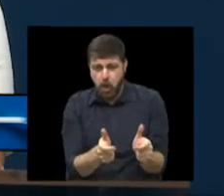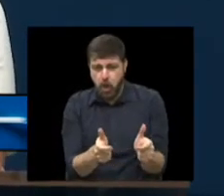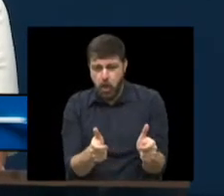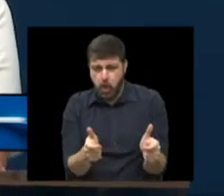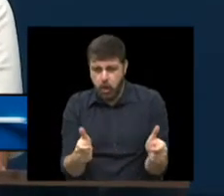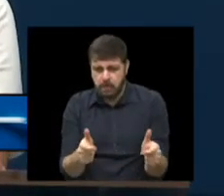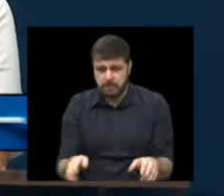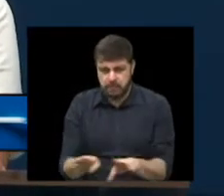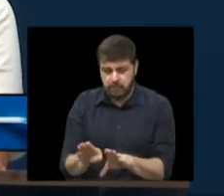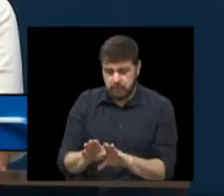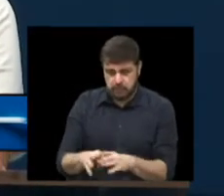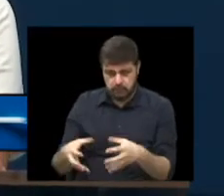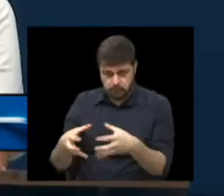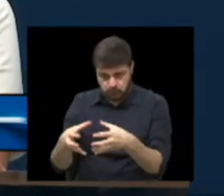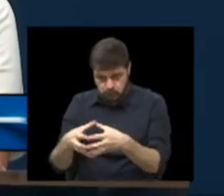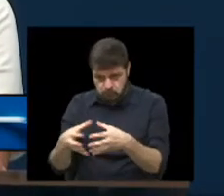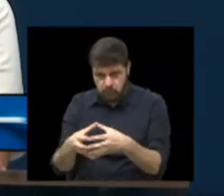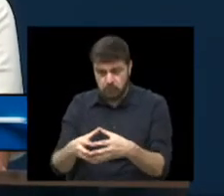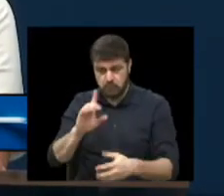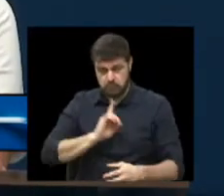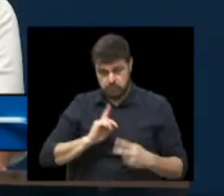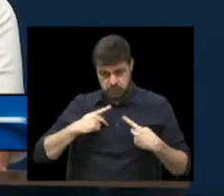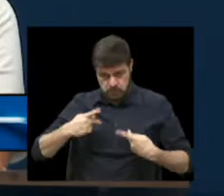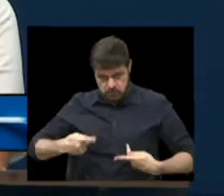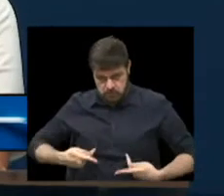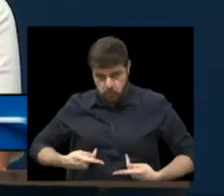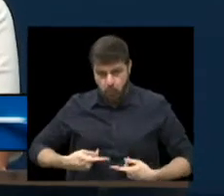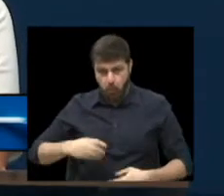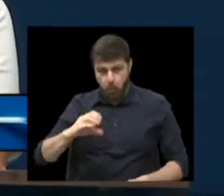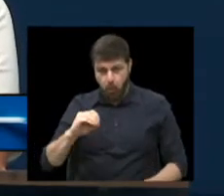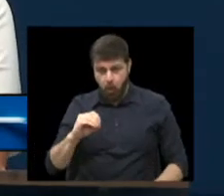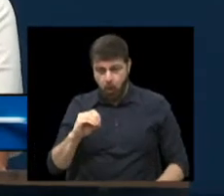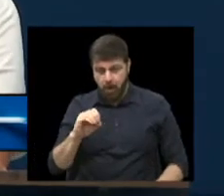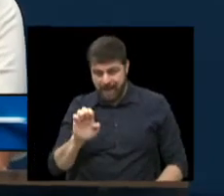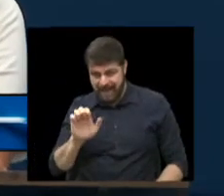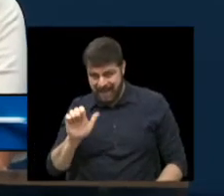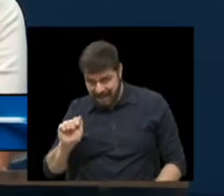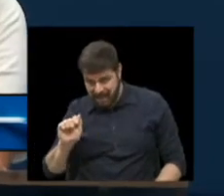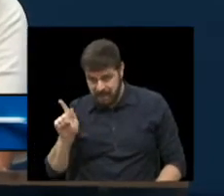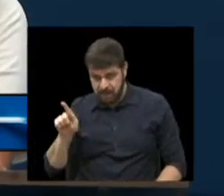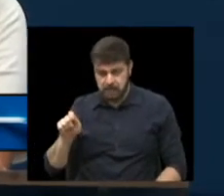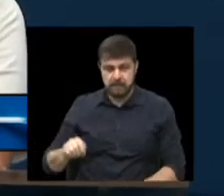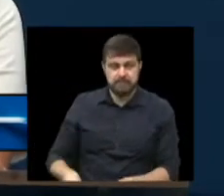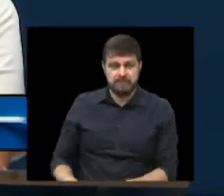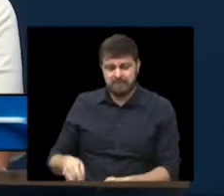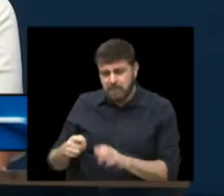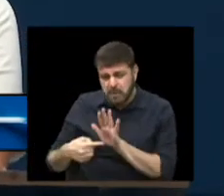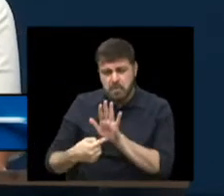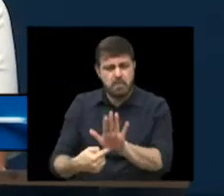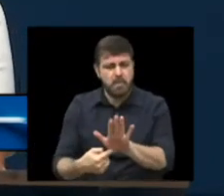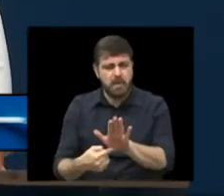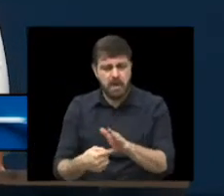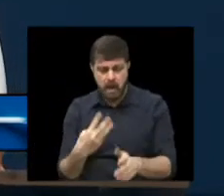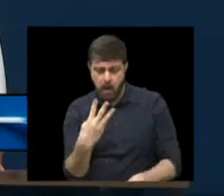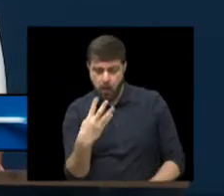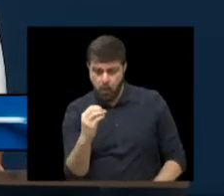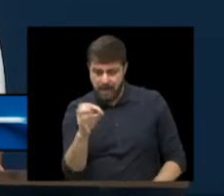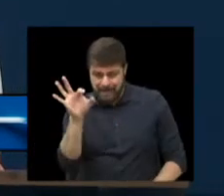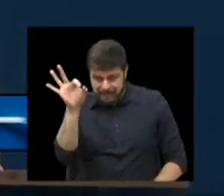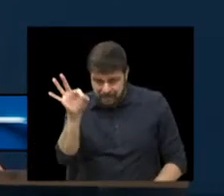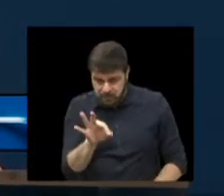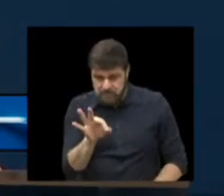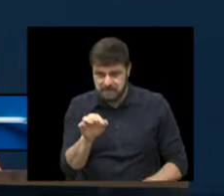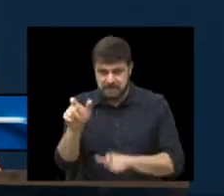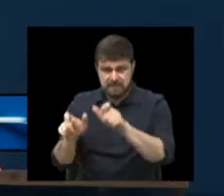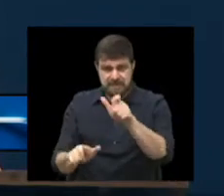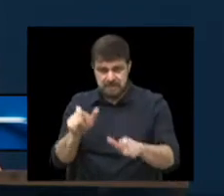Inclusive, a Comissão Interamericana de Direitos Humanos, da OEA, apontou que 40% da população carcerária é